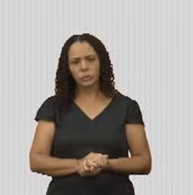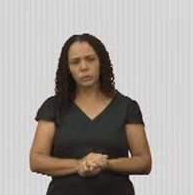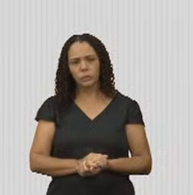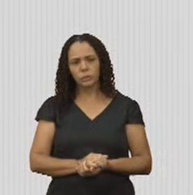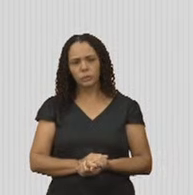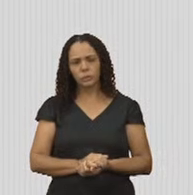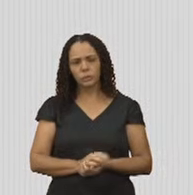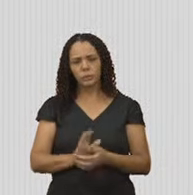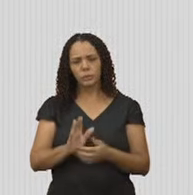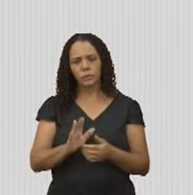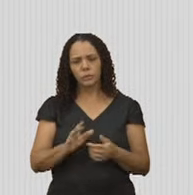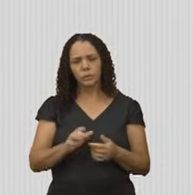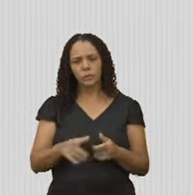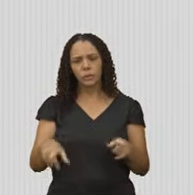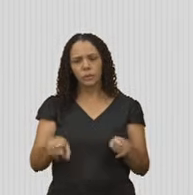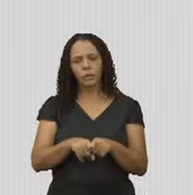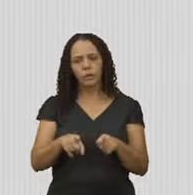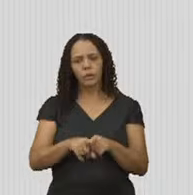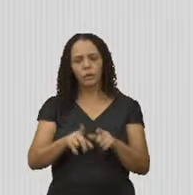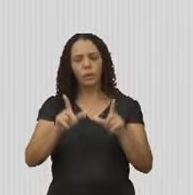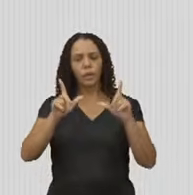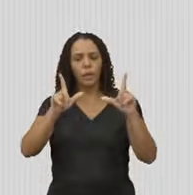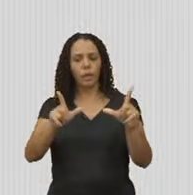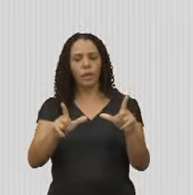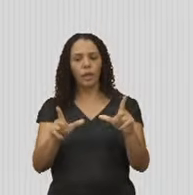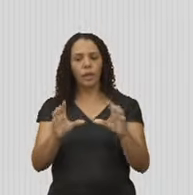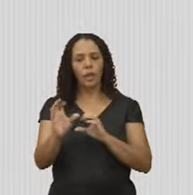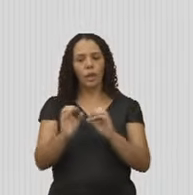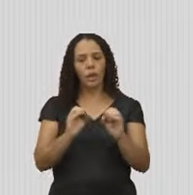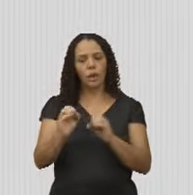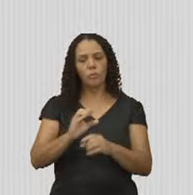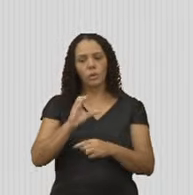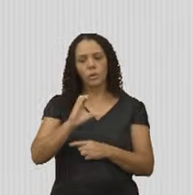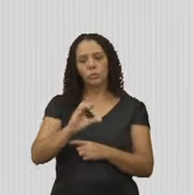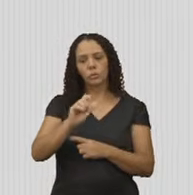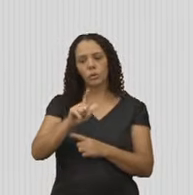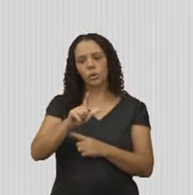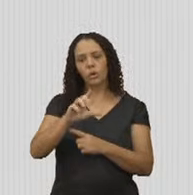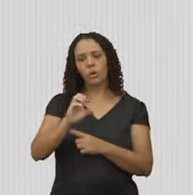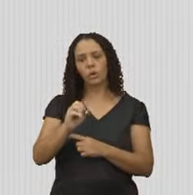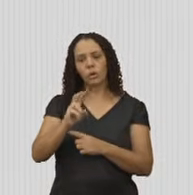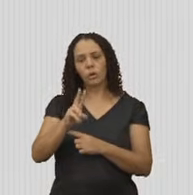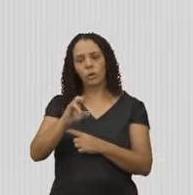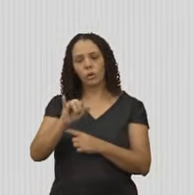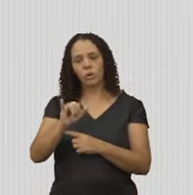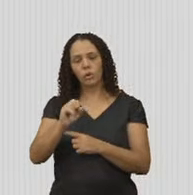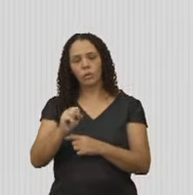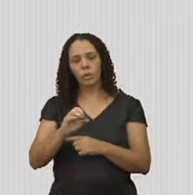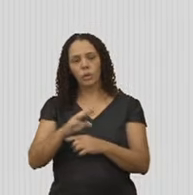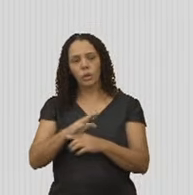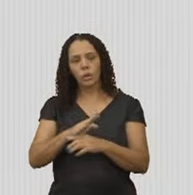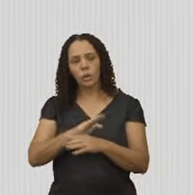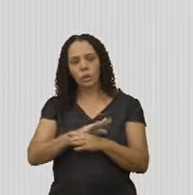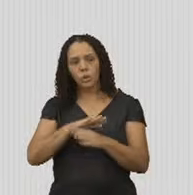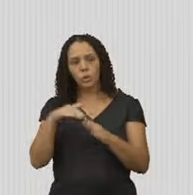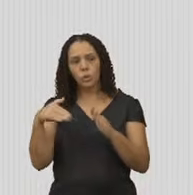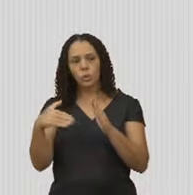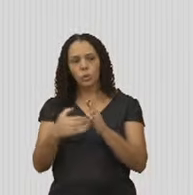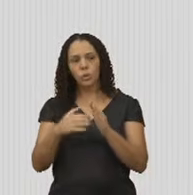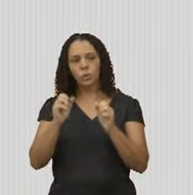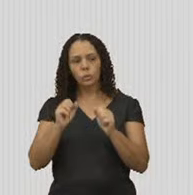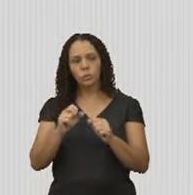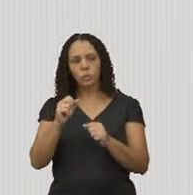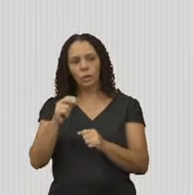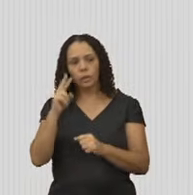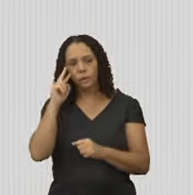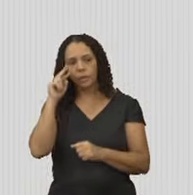obra do Clóvis, né, que está lá na estação Evoluir. Todos podem passar por ali e apreciar essa linda